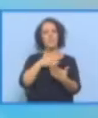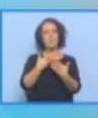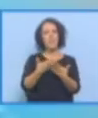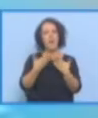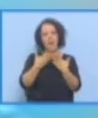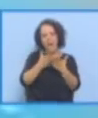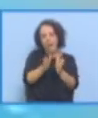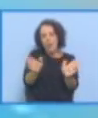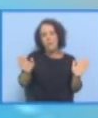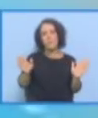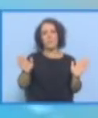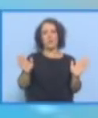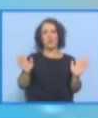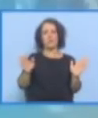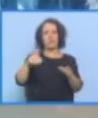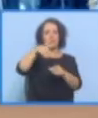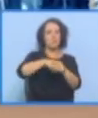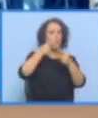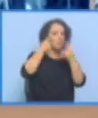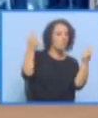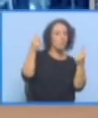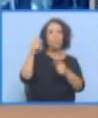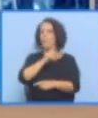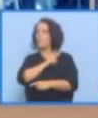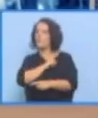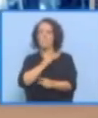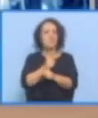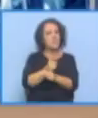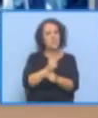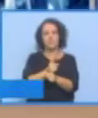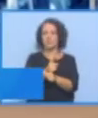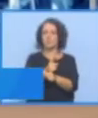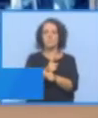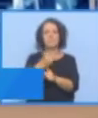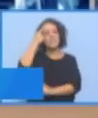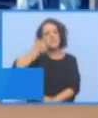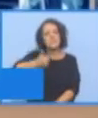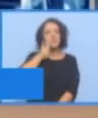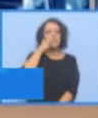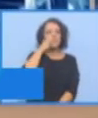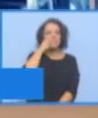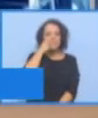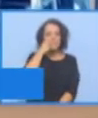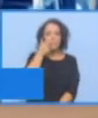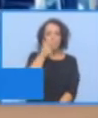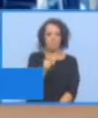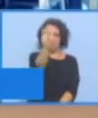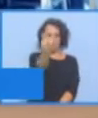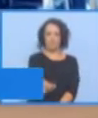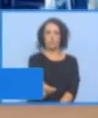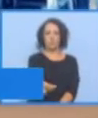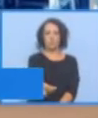transcendência, fosse no espaço público ou privado, quer dizer, era sempre a pessoa e a dignidade da pessoa que estava